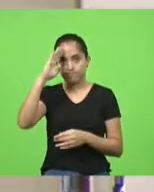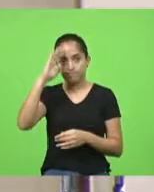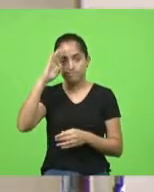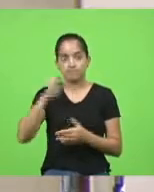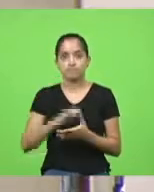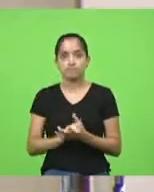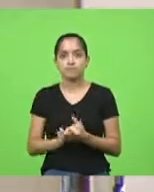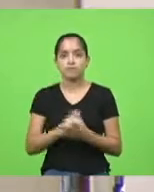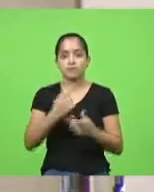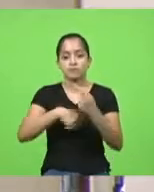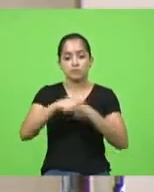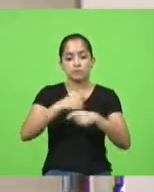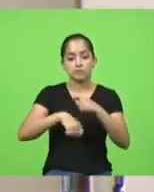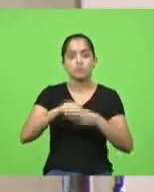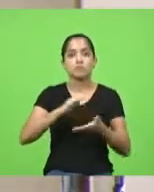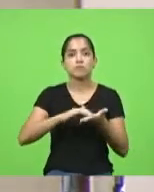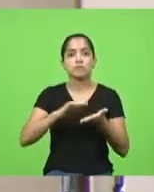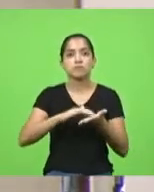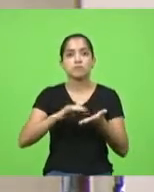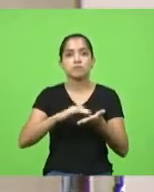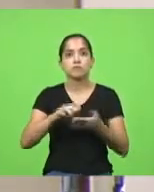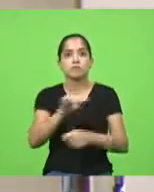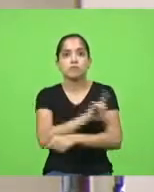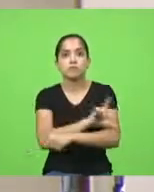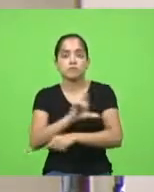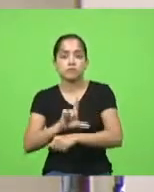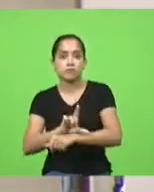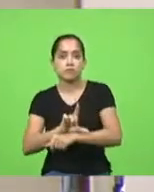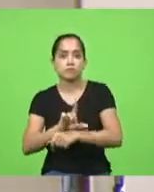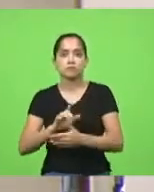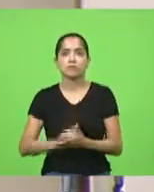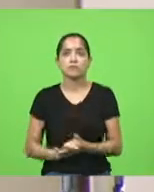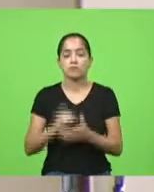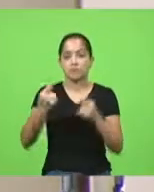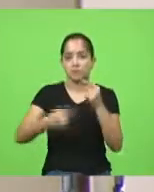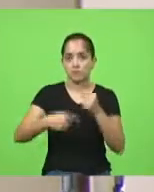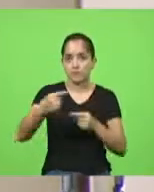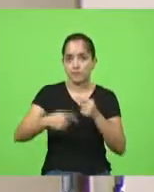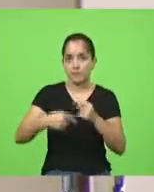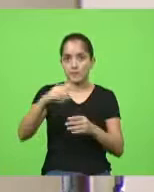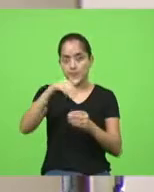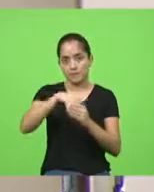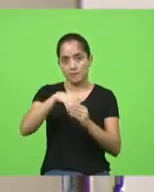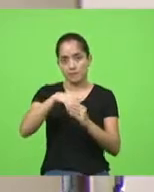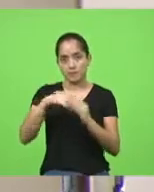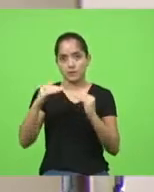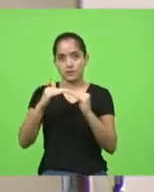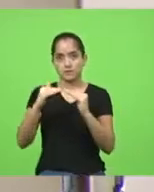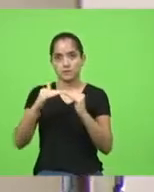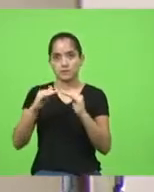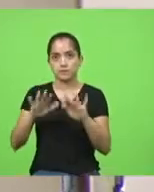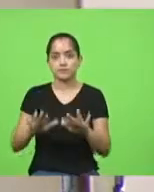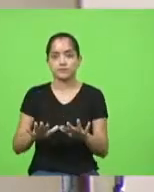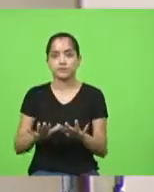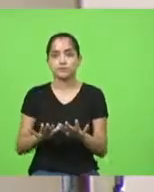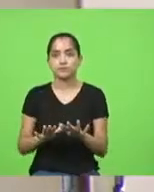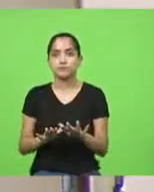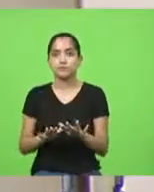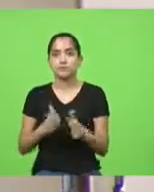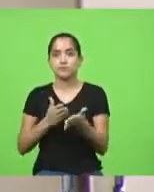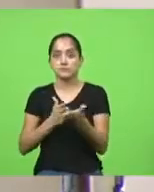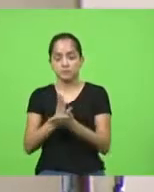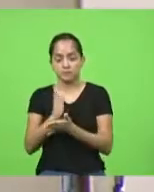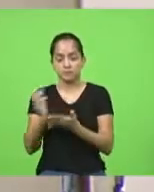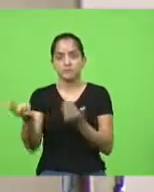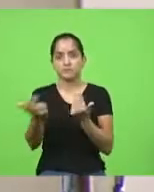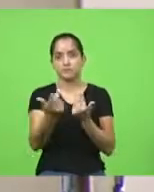desenvolvimento econômico e turismo no município de Lages, em discussão. Não havendo quem queira discutir, em votação. Deputados que aprovam, permaneçam como se encontram.